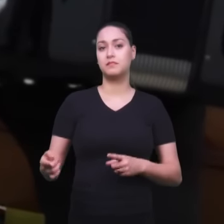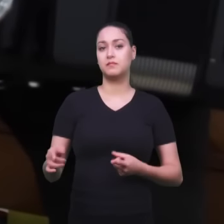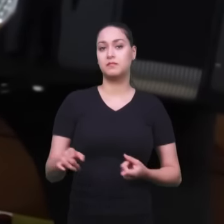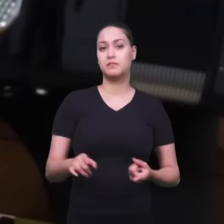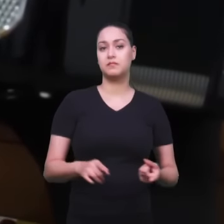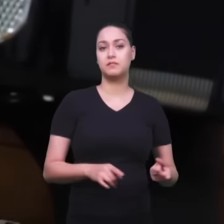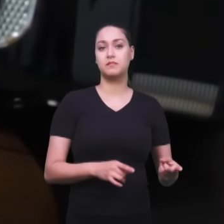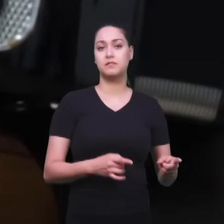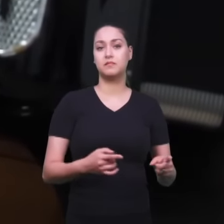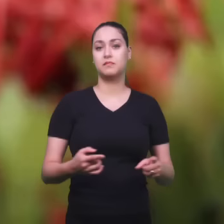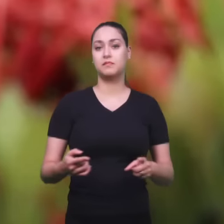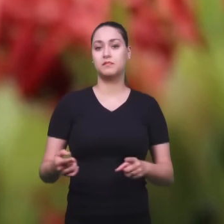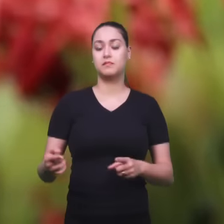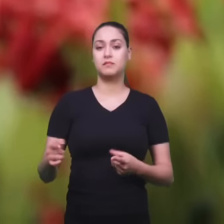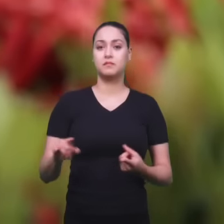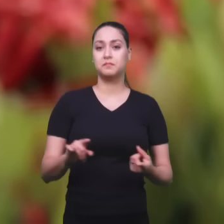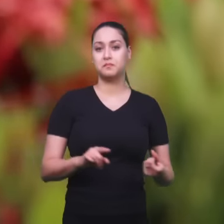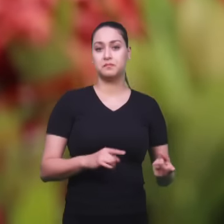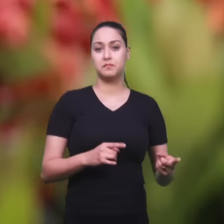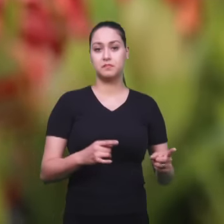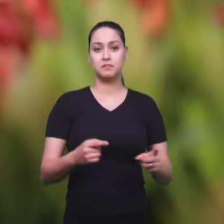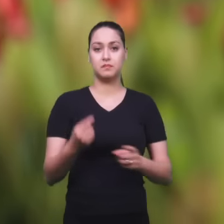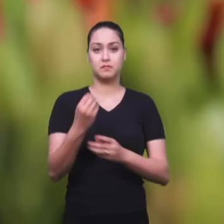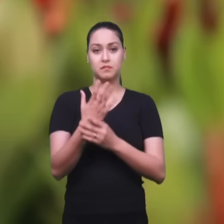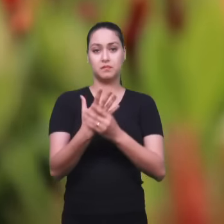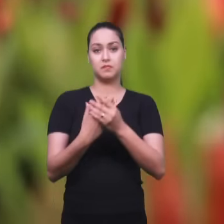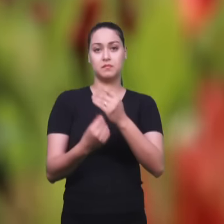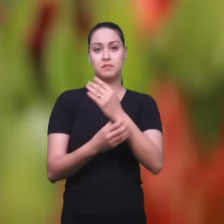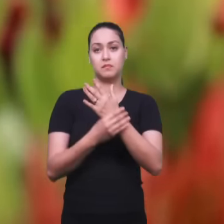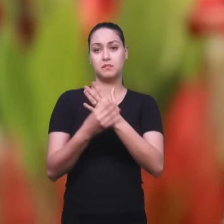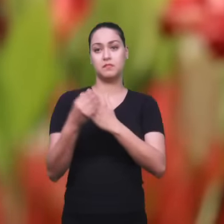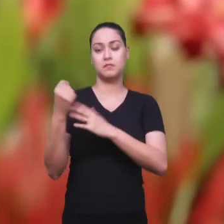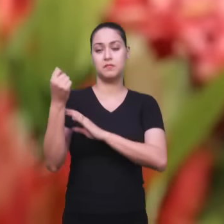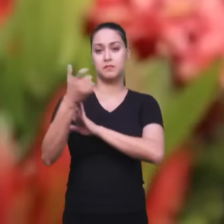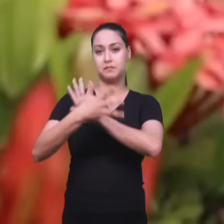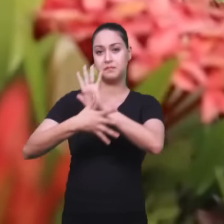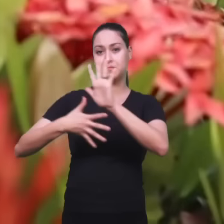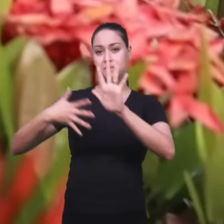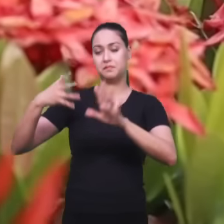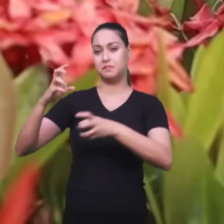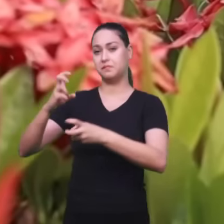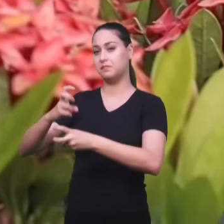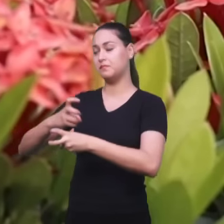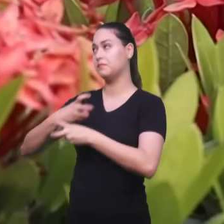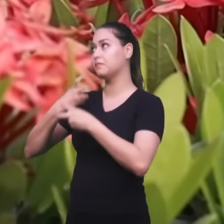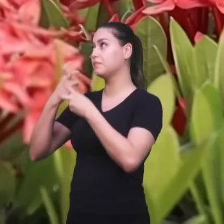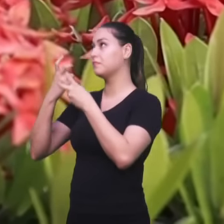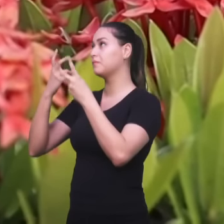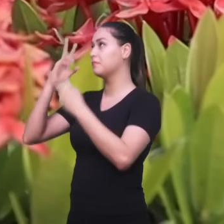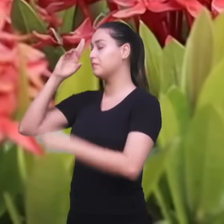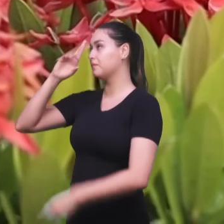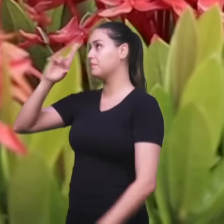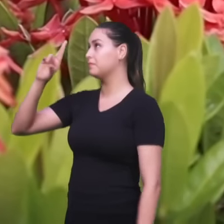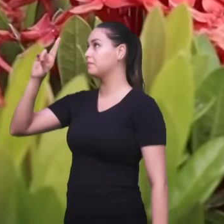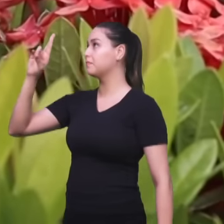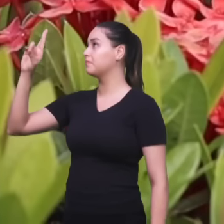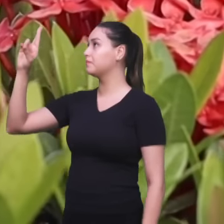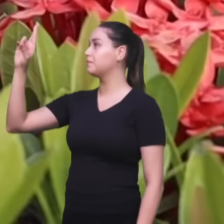Com a minha voz clama o Senhor